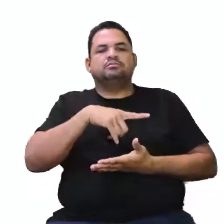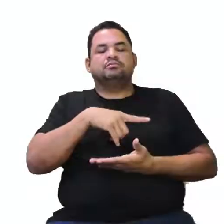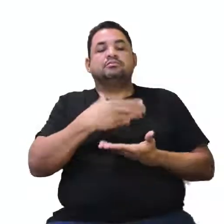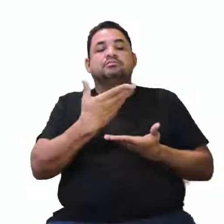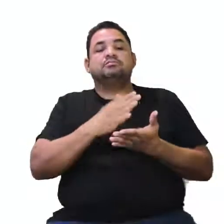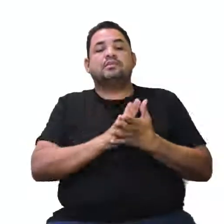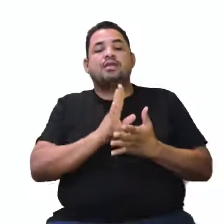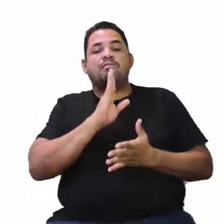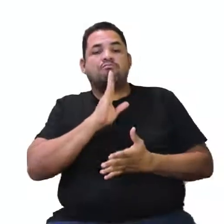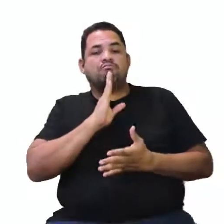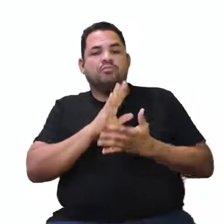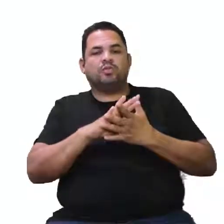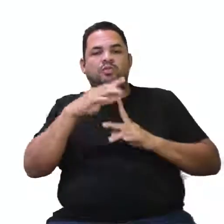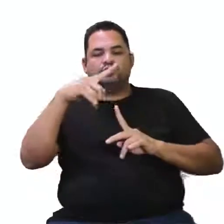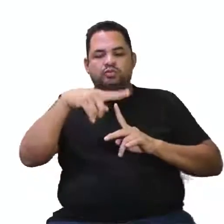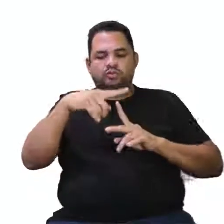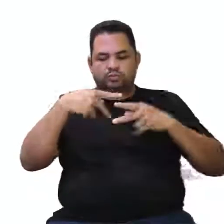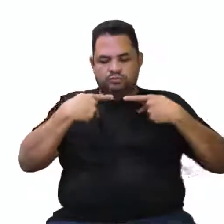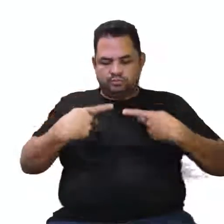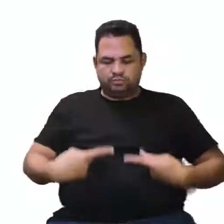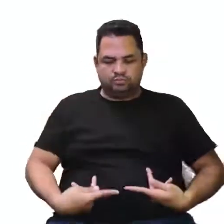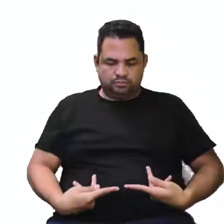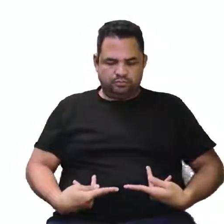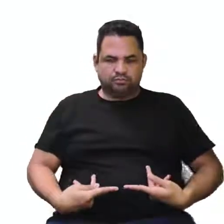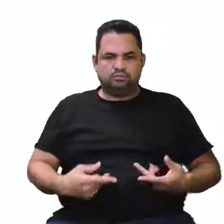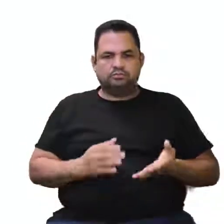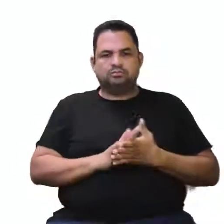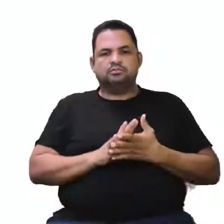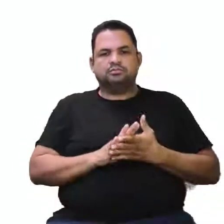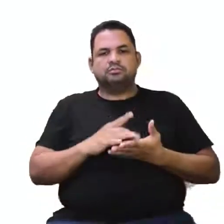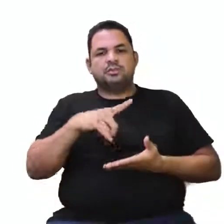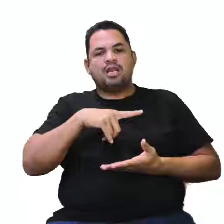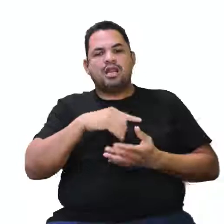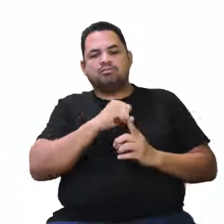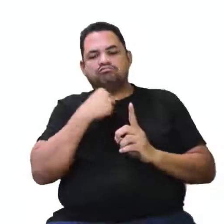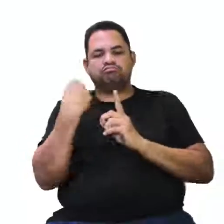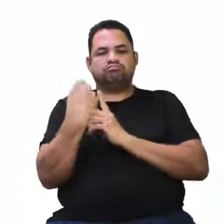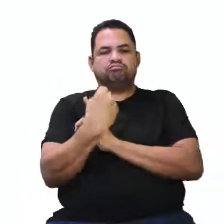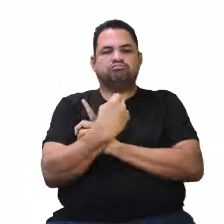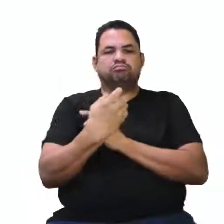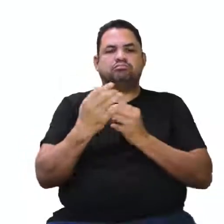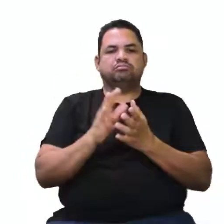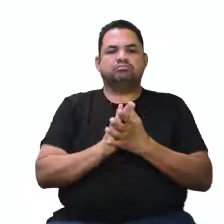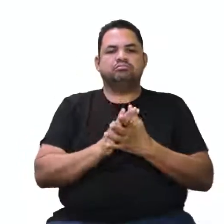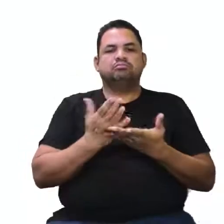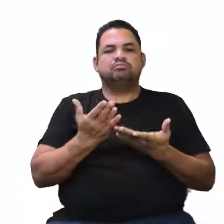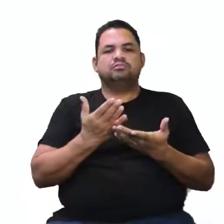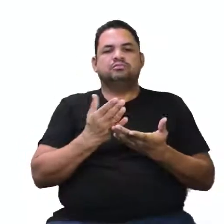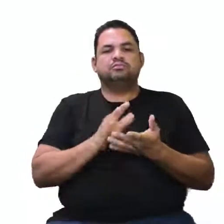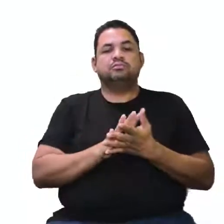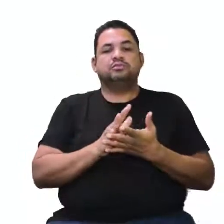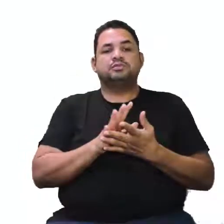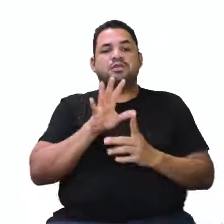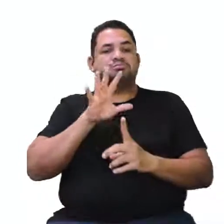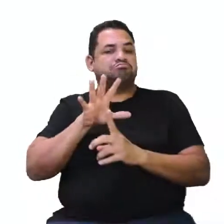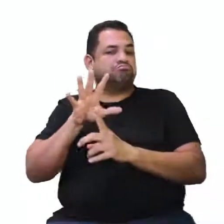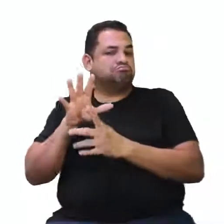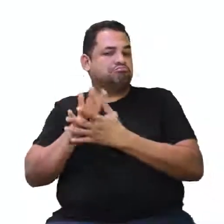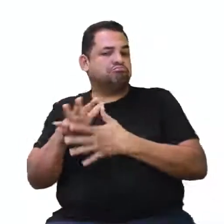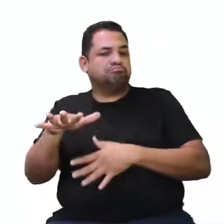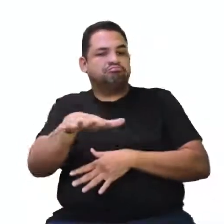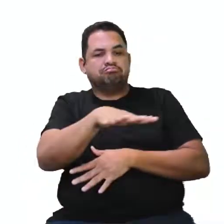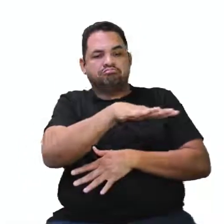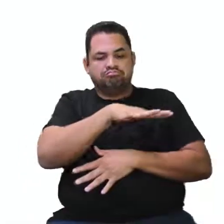quê? Reconhecer os tipos de corpos que são existentes na sociedade e suas